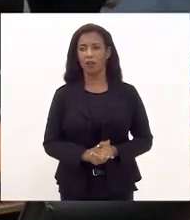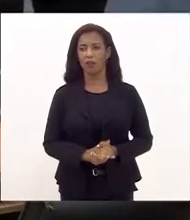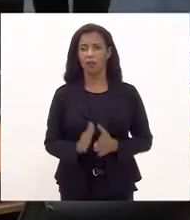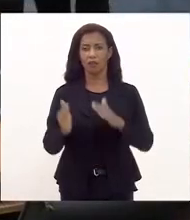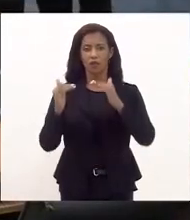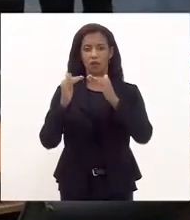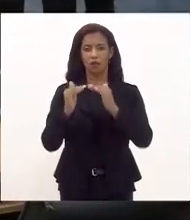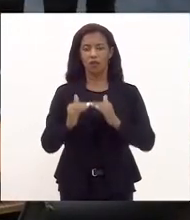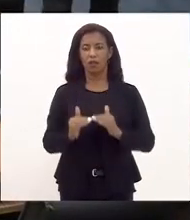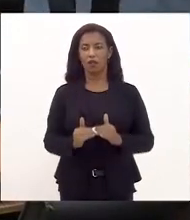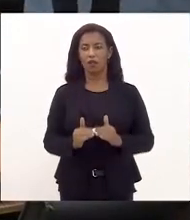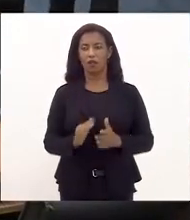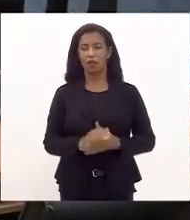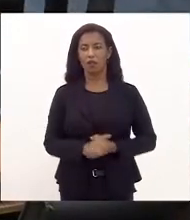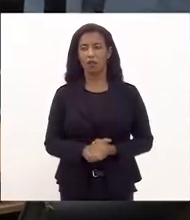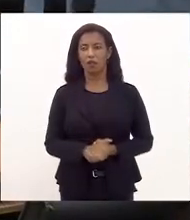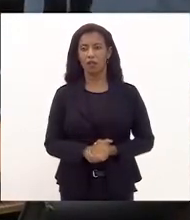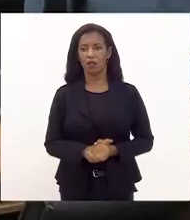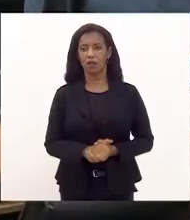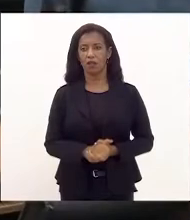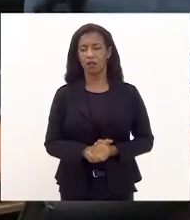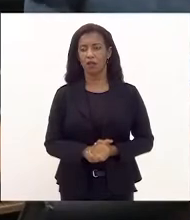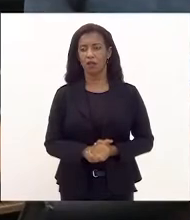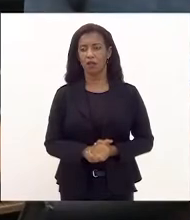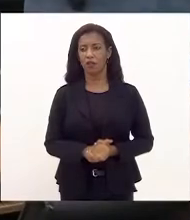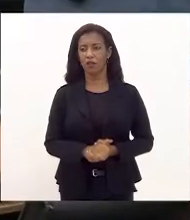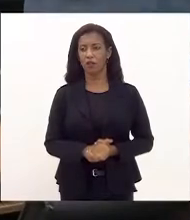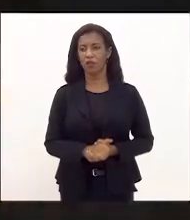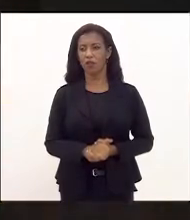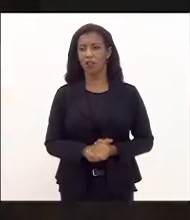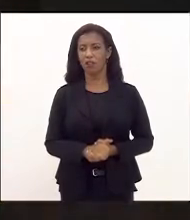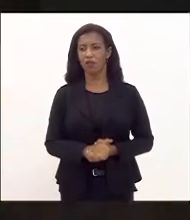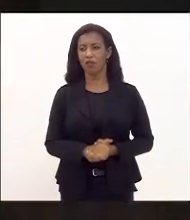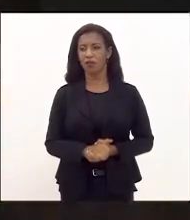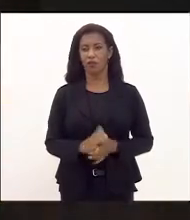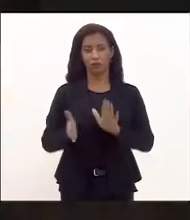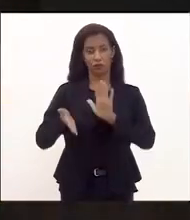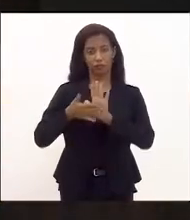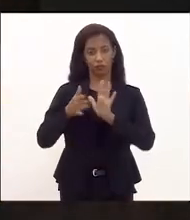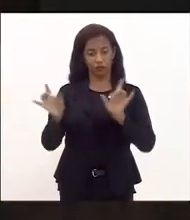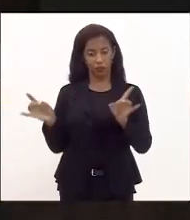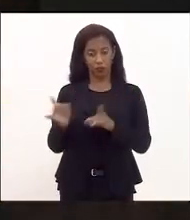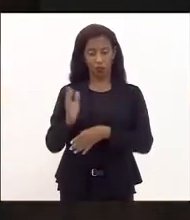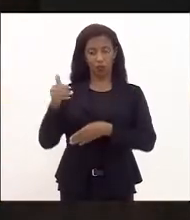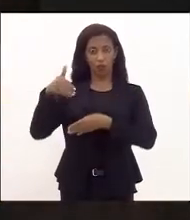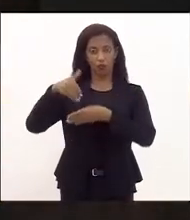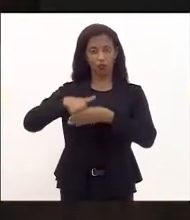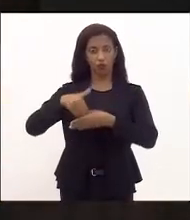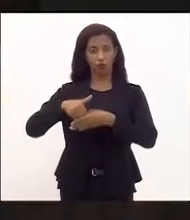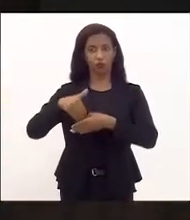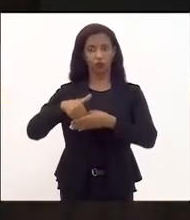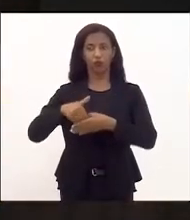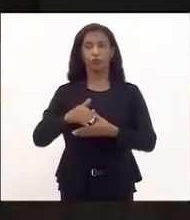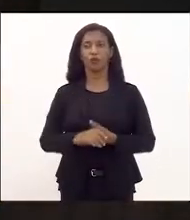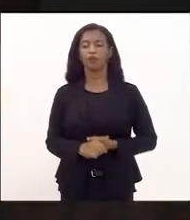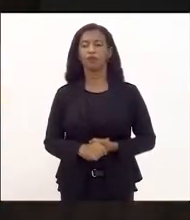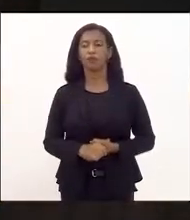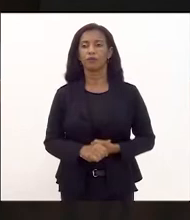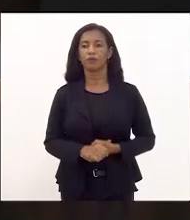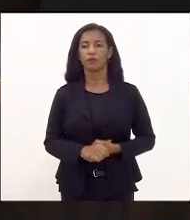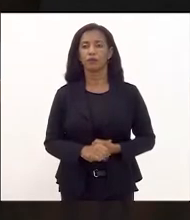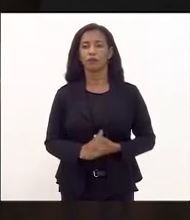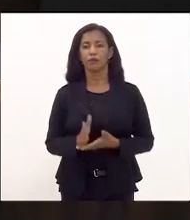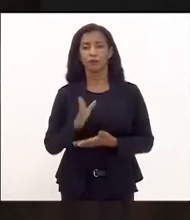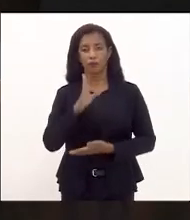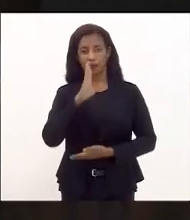Favorável, presidente. Com os pareceres emitidos em votação substitutiva. Com os pareceres emitidos em votação substitutivo. Senhores